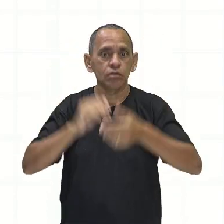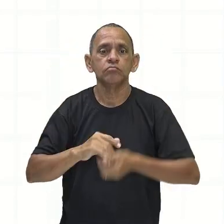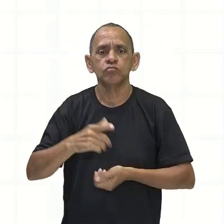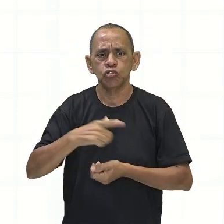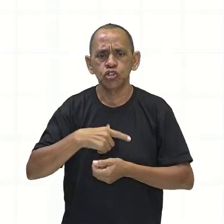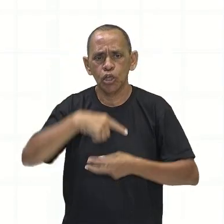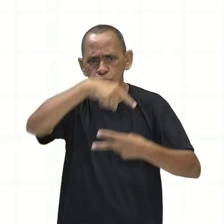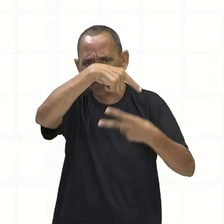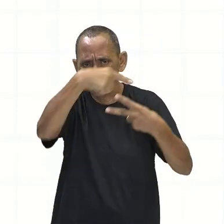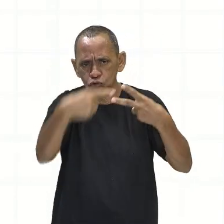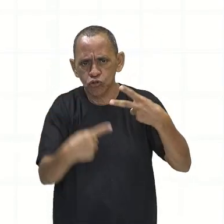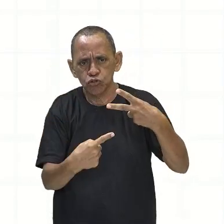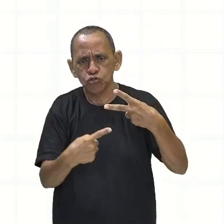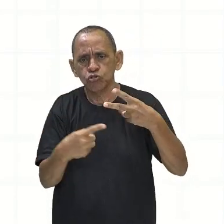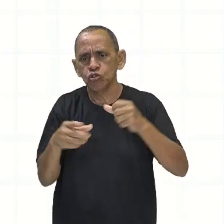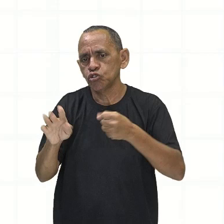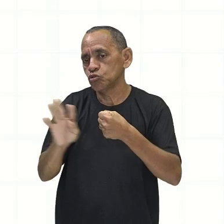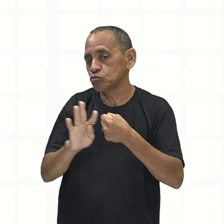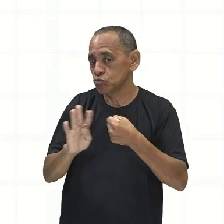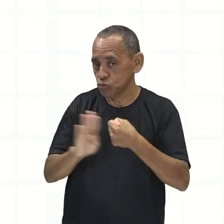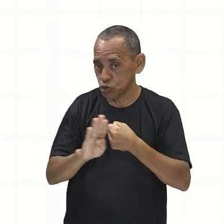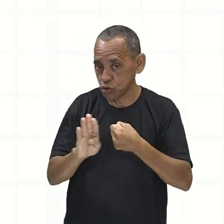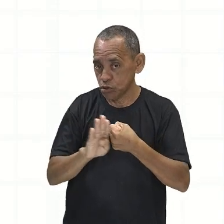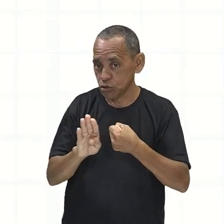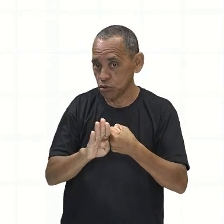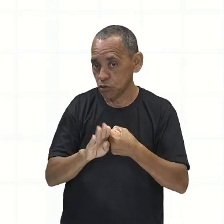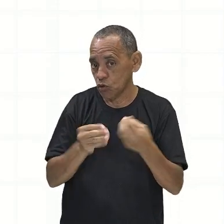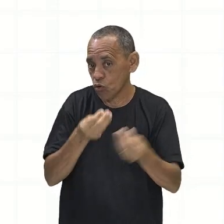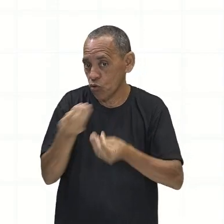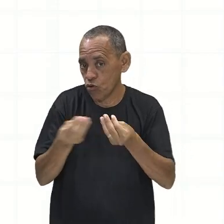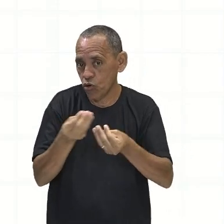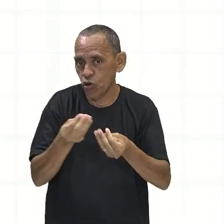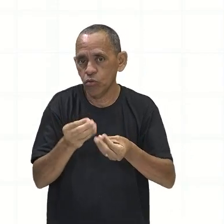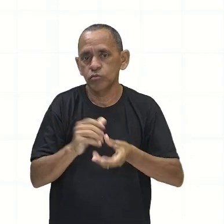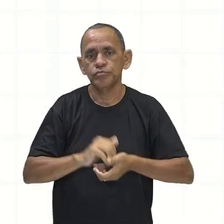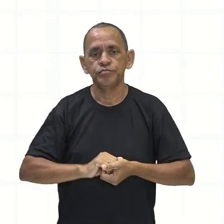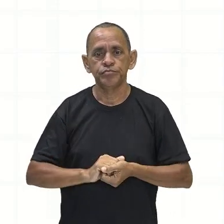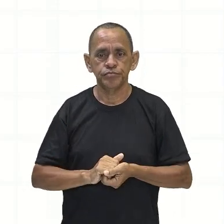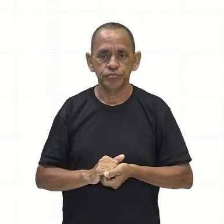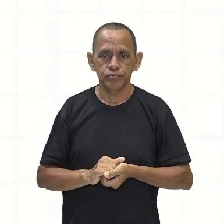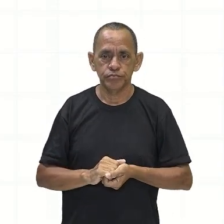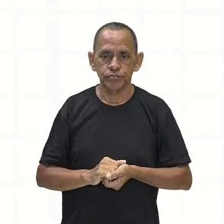dois substantivos. Olha aqui. Ó.